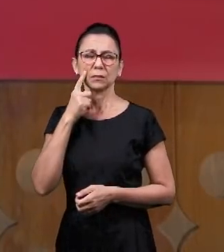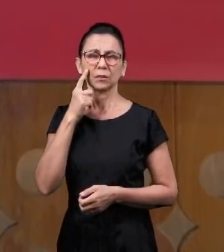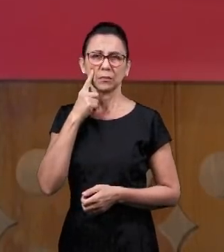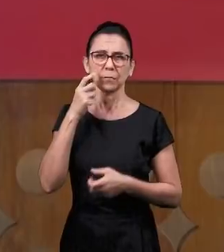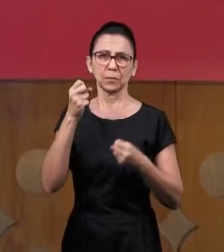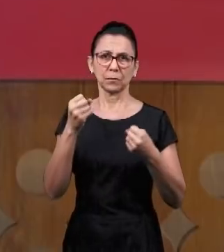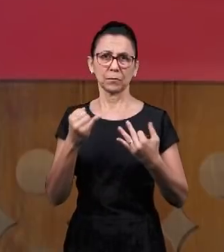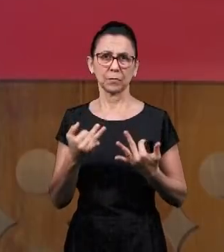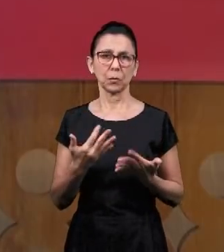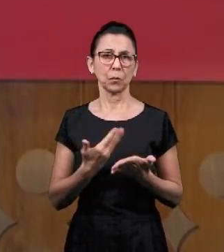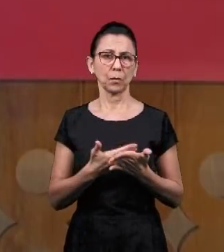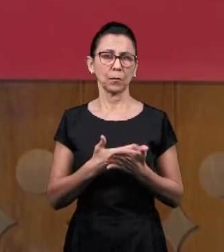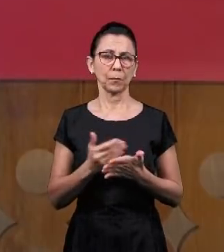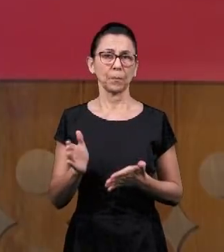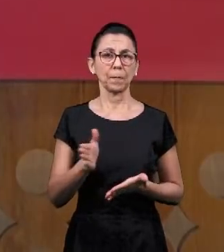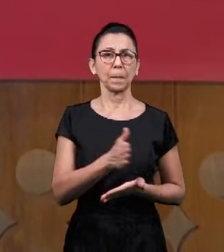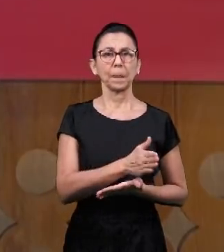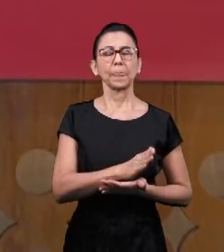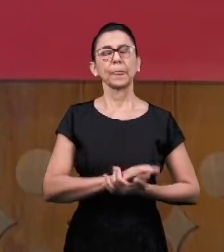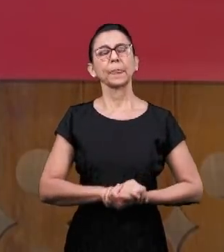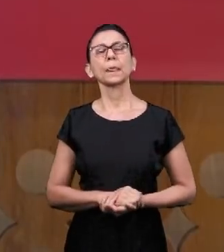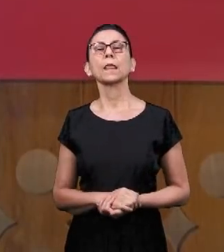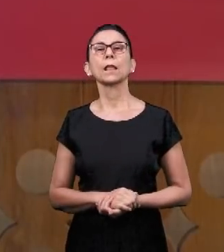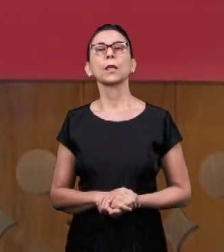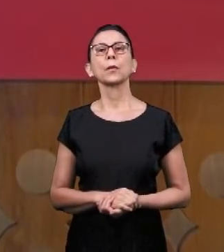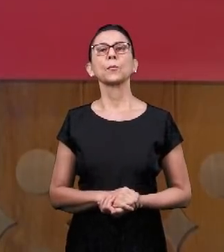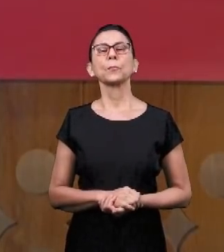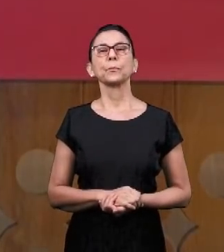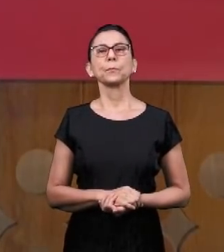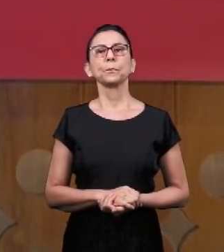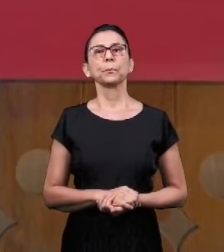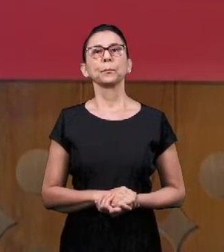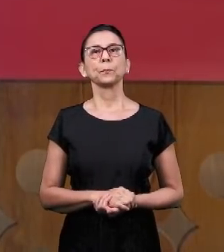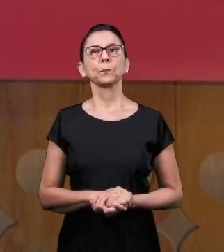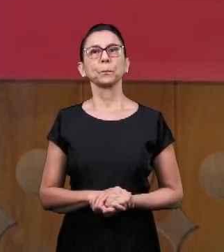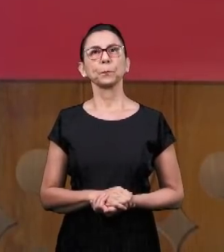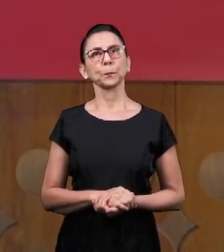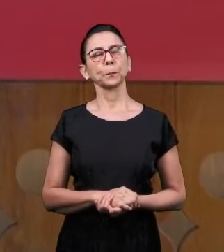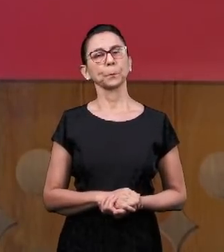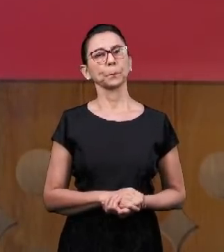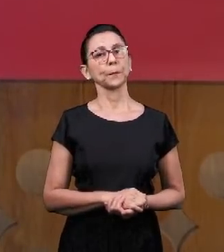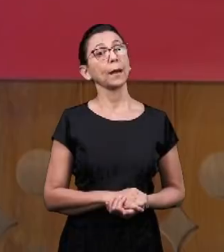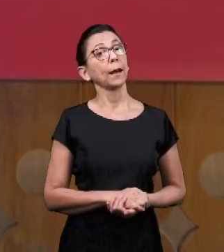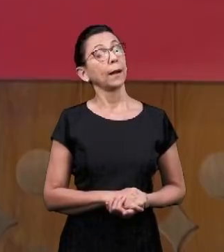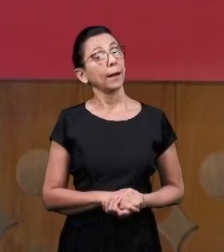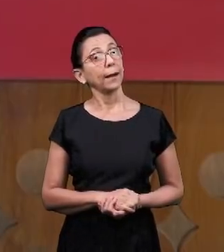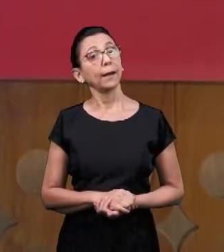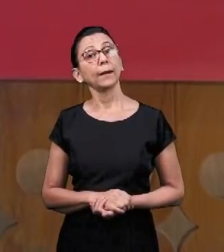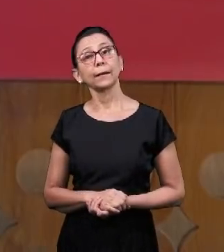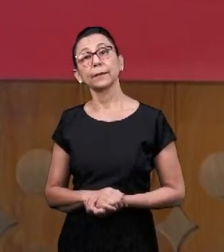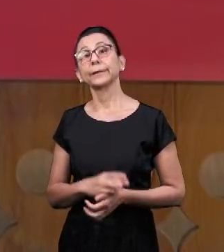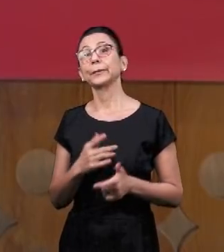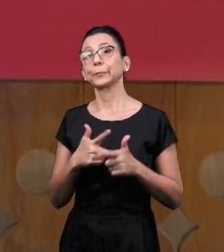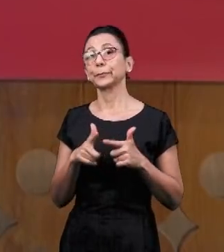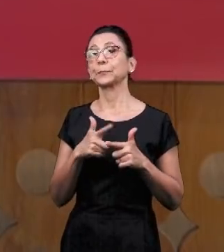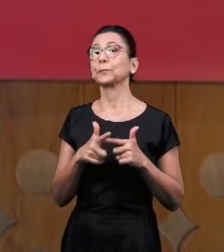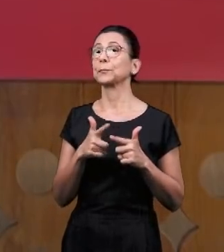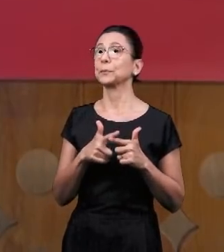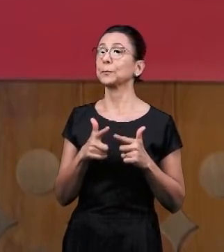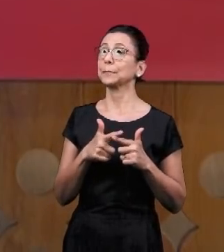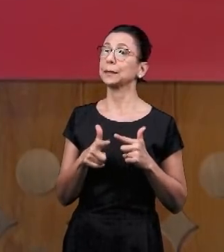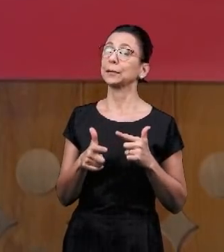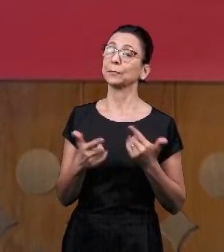ouviram? Razão. Então o que acontece aqui? Aí nós temos um problema que entra exatamente